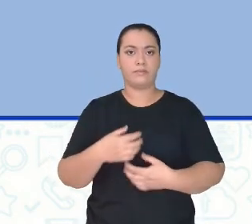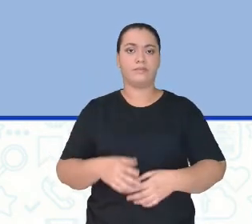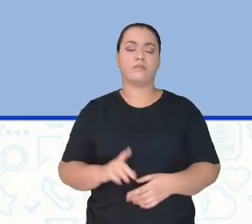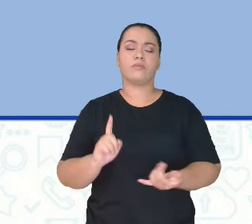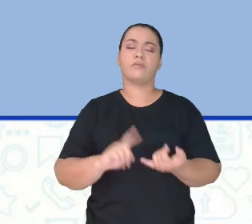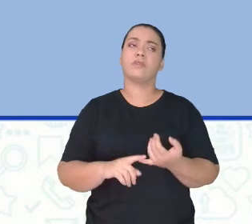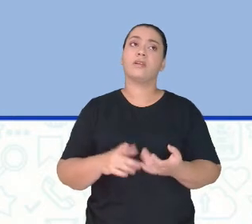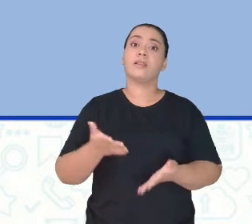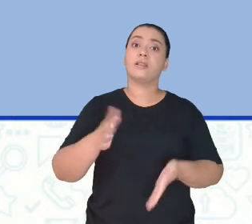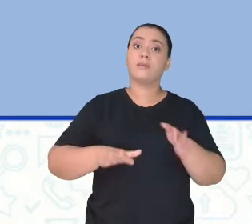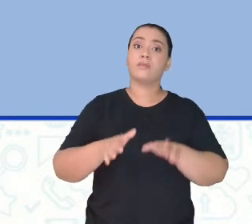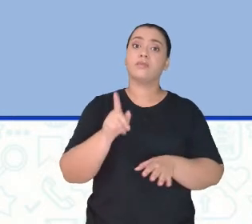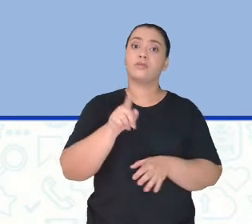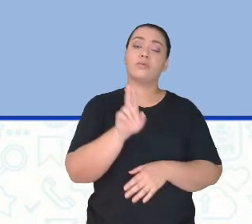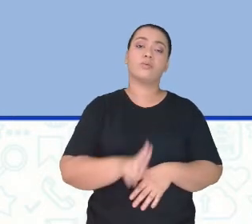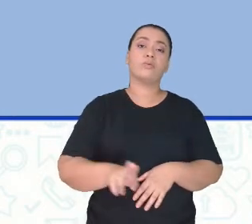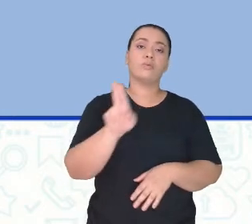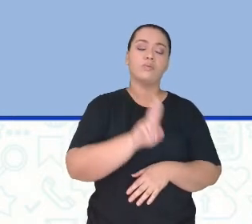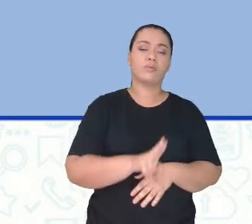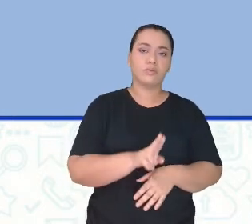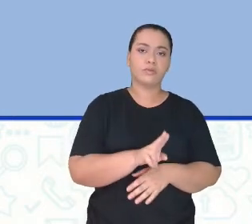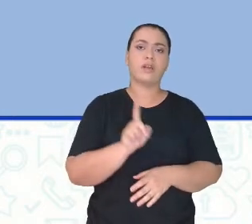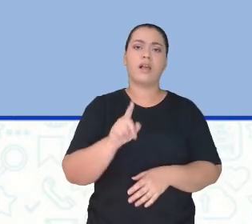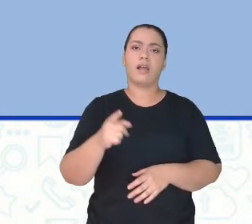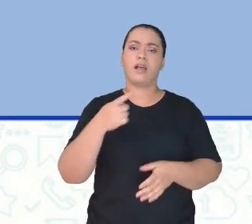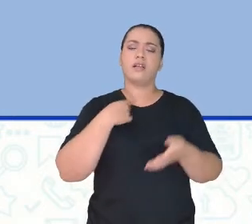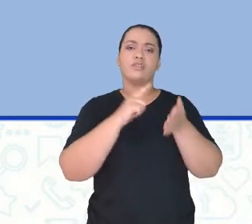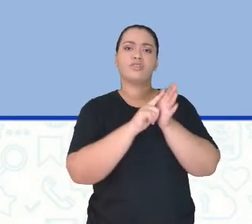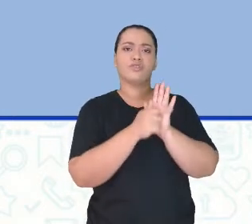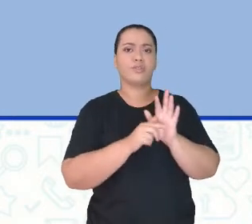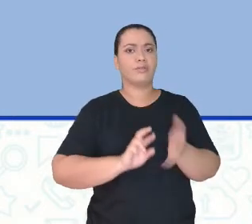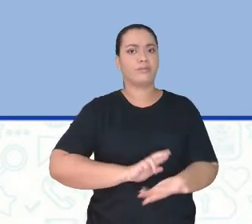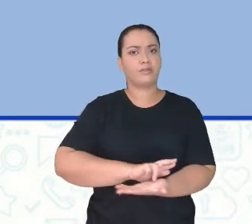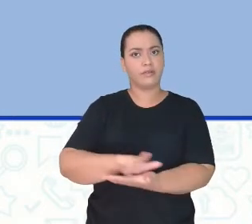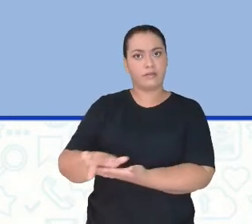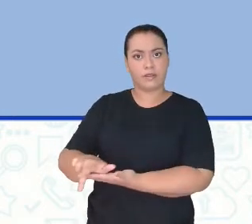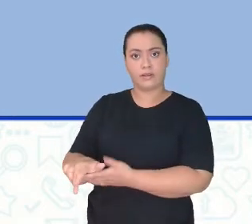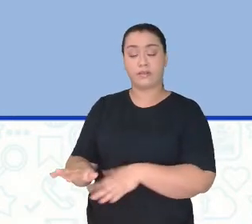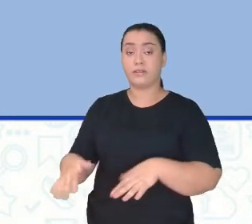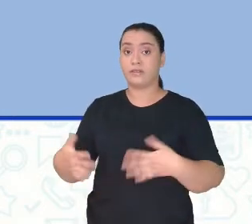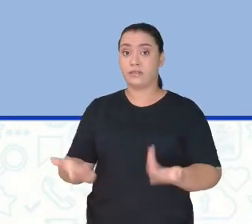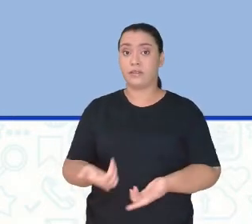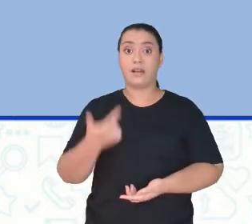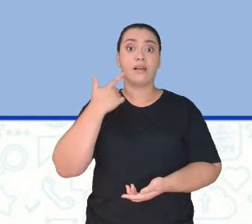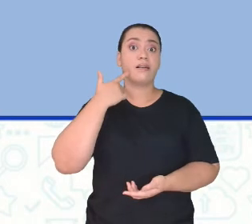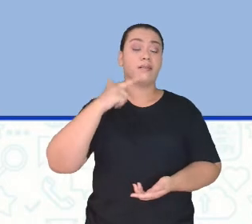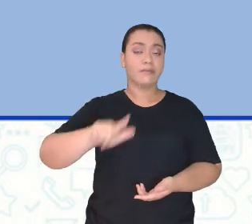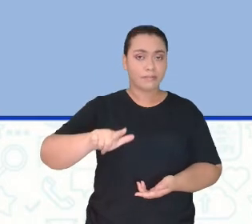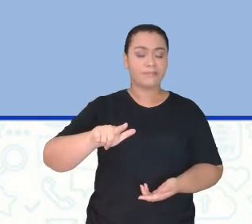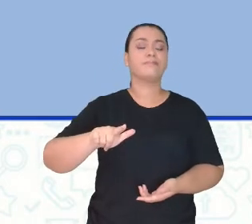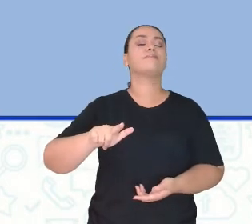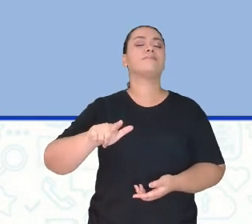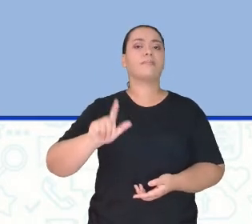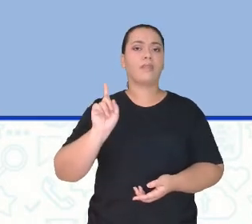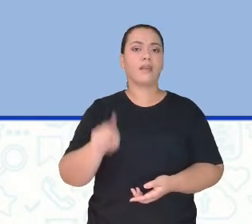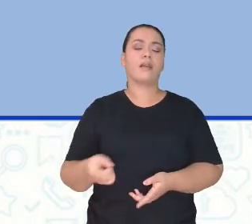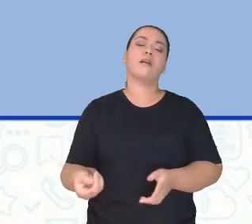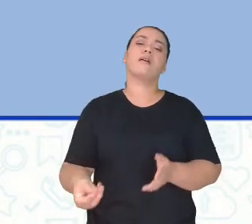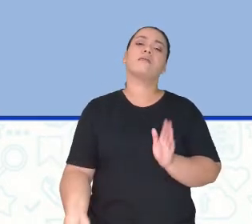seu uso, temos gêneros textuais diferentes. Então, a gente pode dizer que a língua se